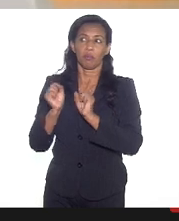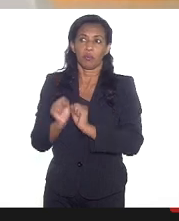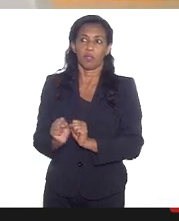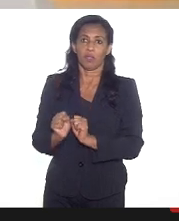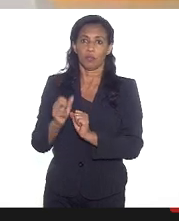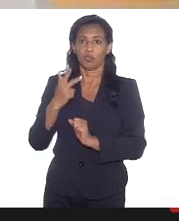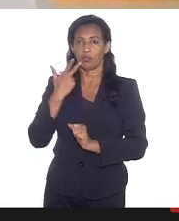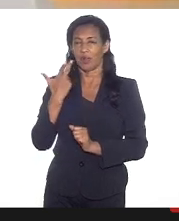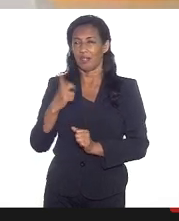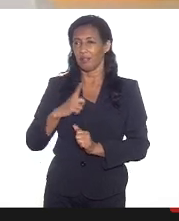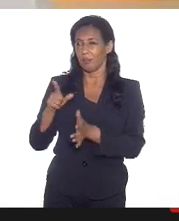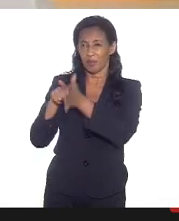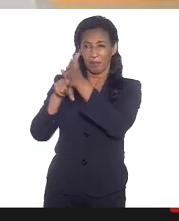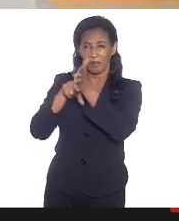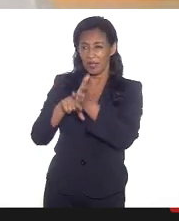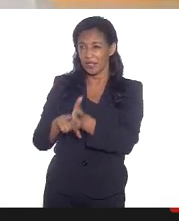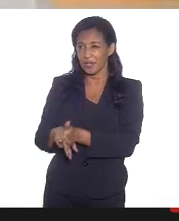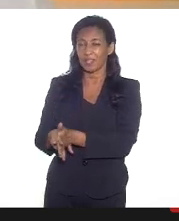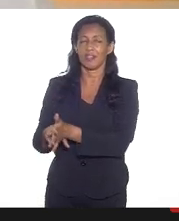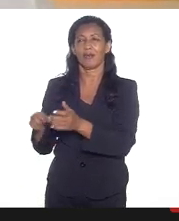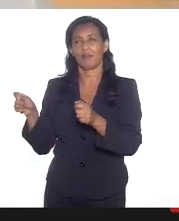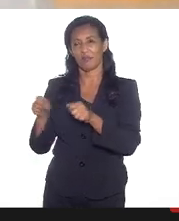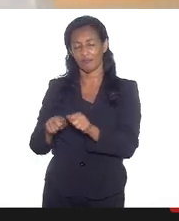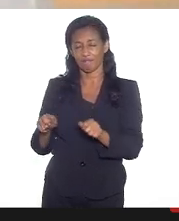muita pesquisa de ponta a ser feita,